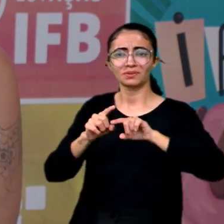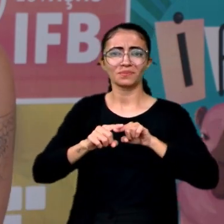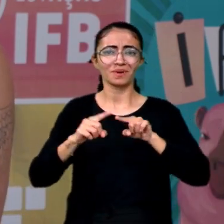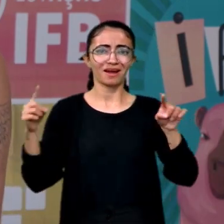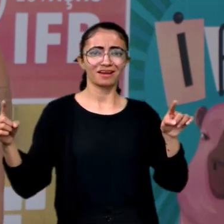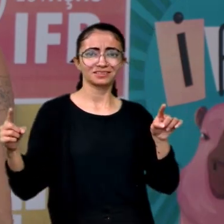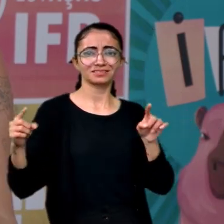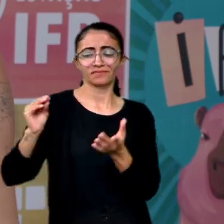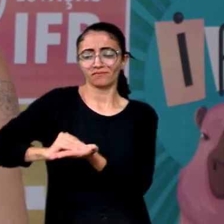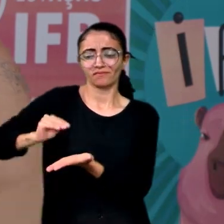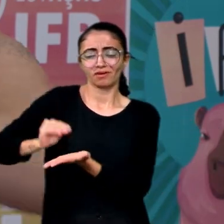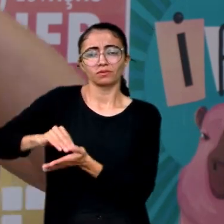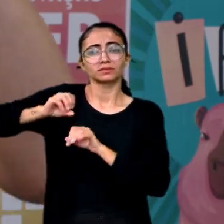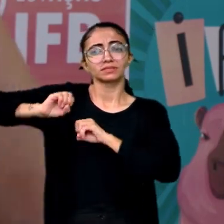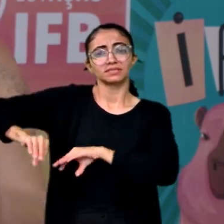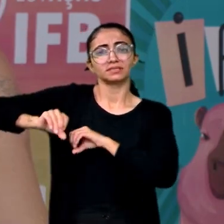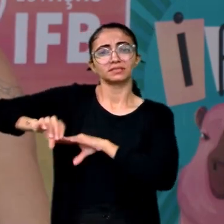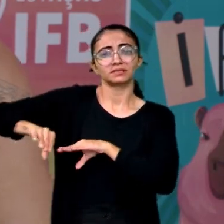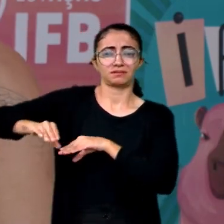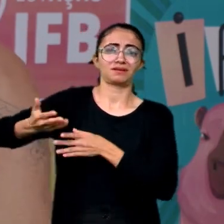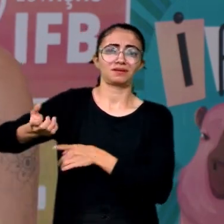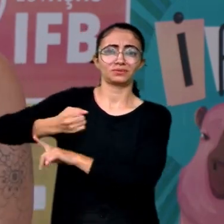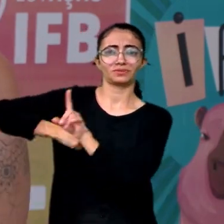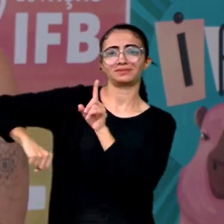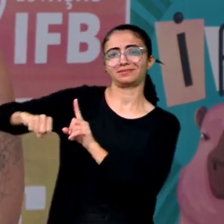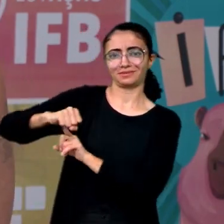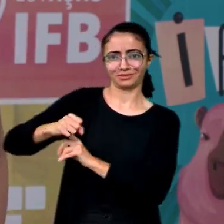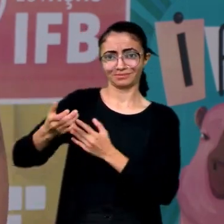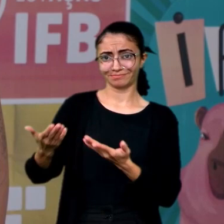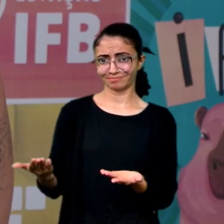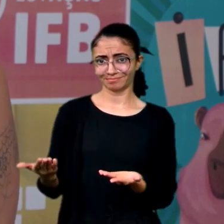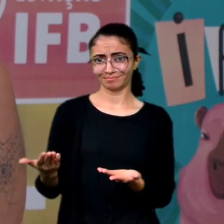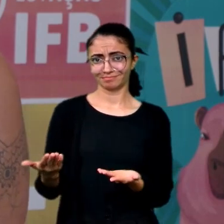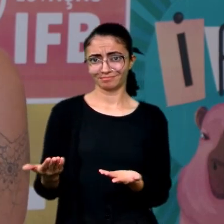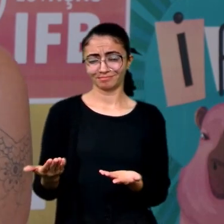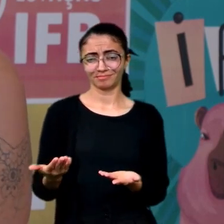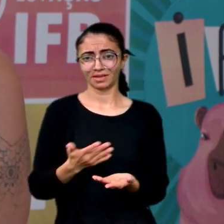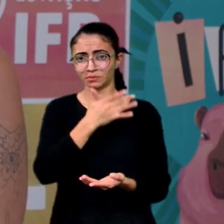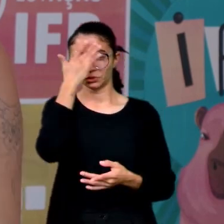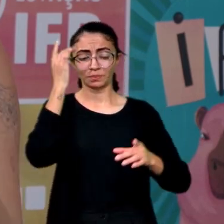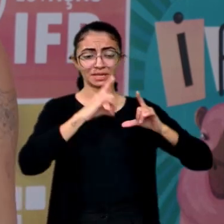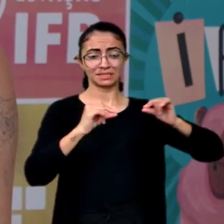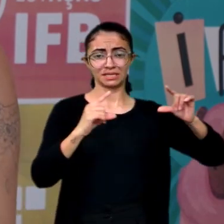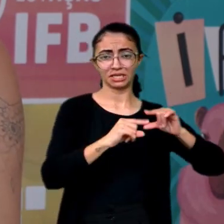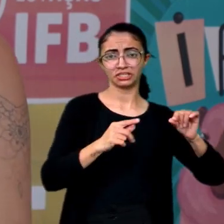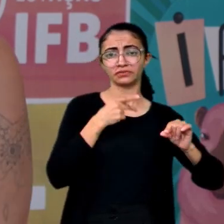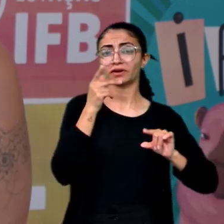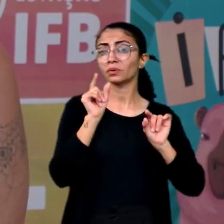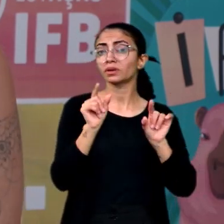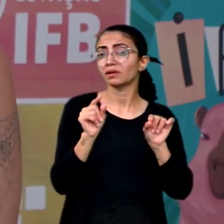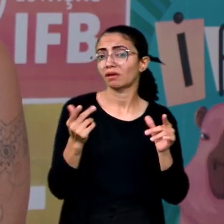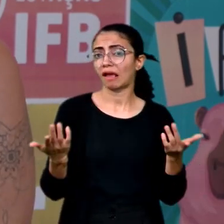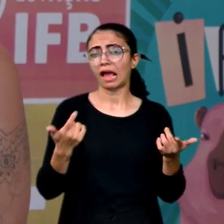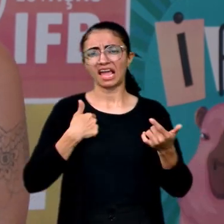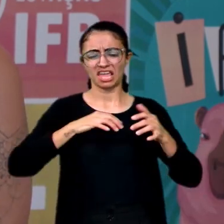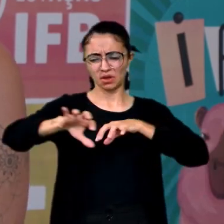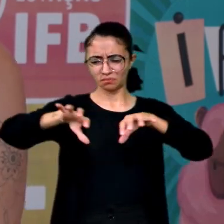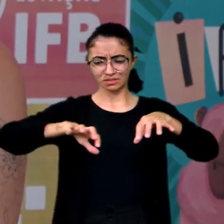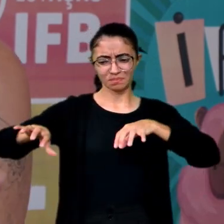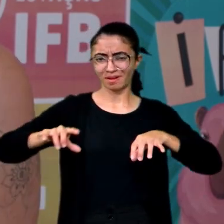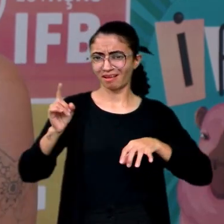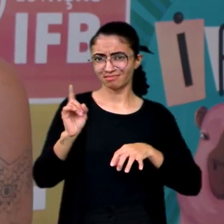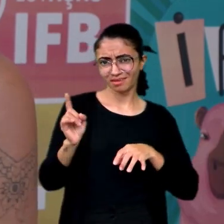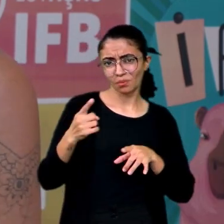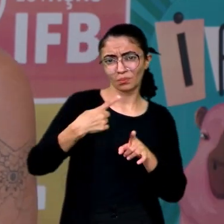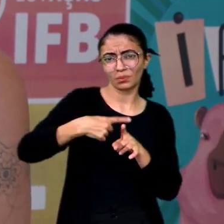Qual é o maior argumento do brasiliense? Eu não vou separar o resíduo, por quê? Porque eu deixo lá fora e o caminhão bota tudo